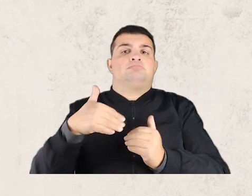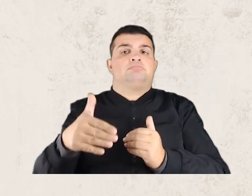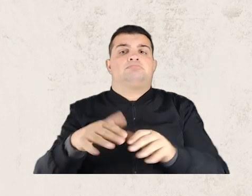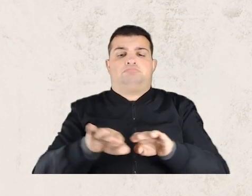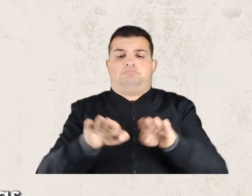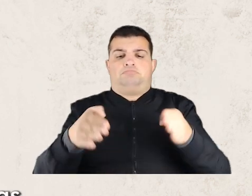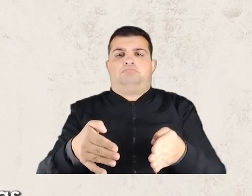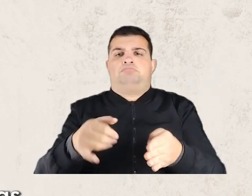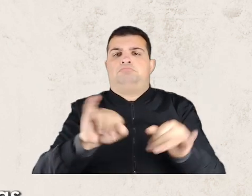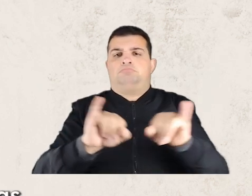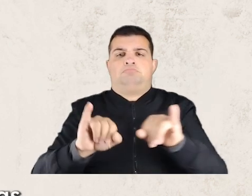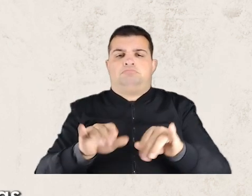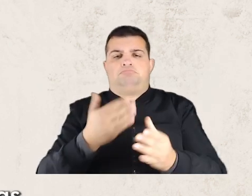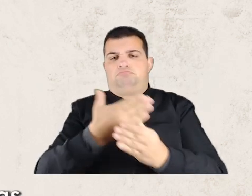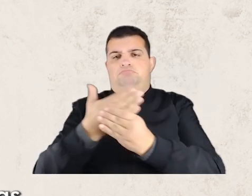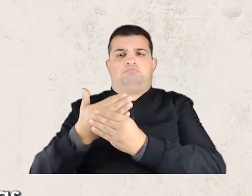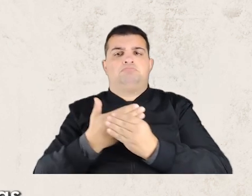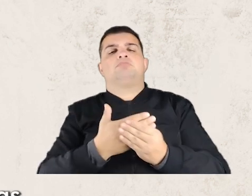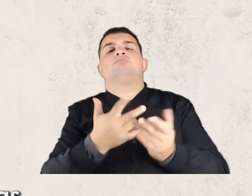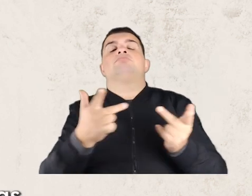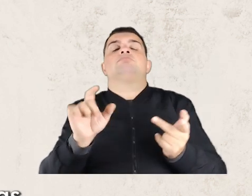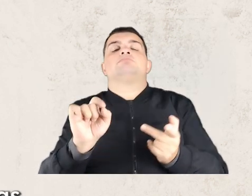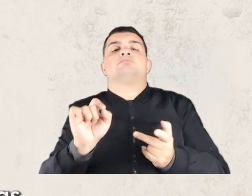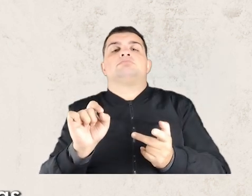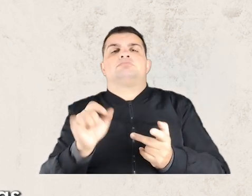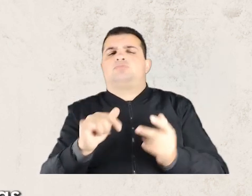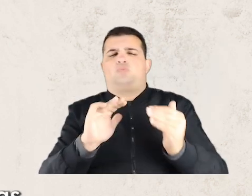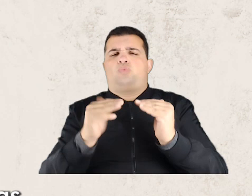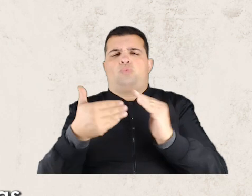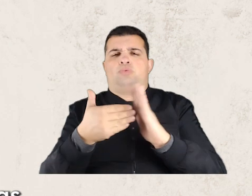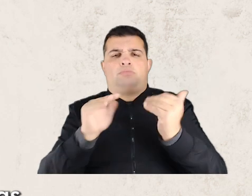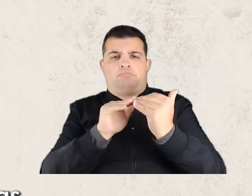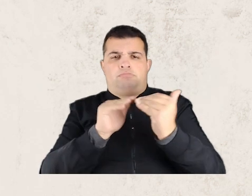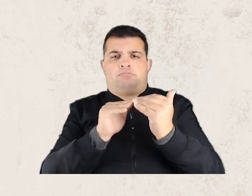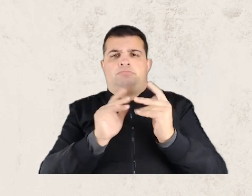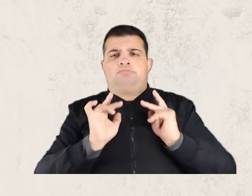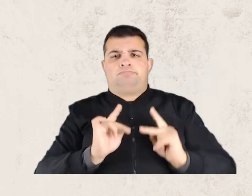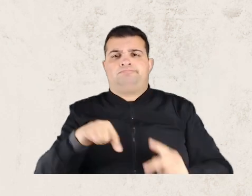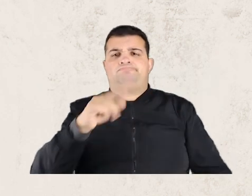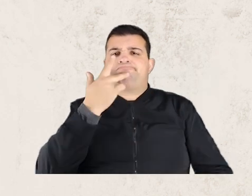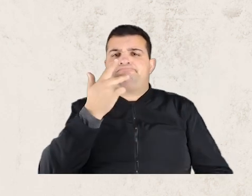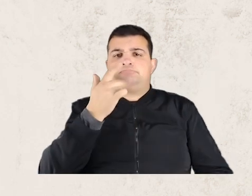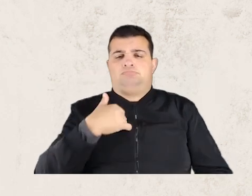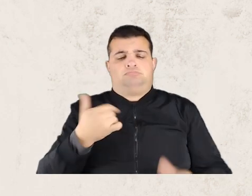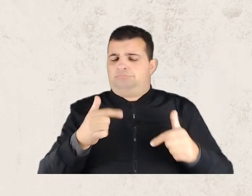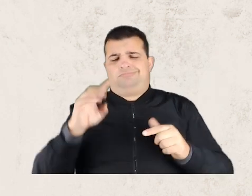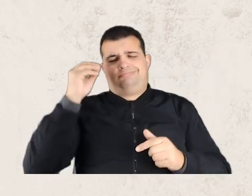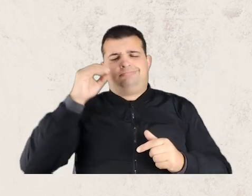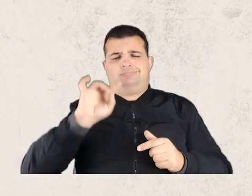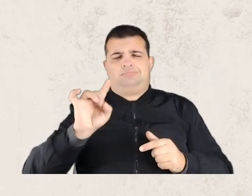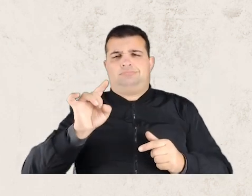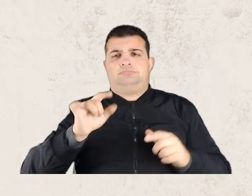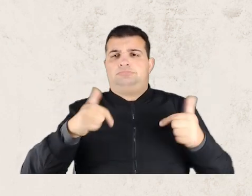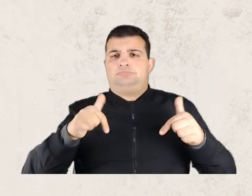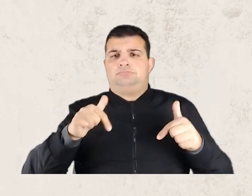trabalho na mostra? Fizemos isso e voltamos, né? Com 66 respostas, né? E aí pusemos sobre